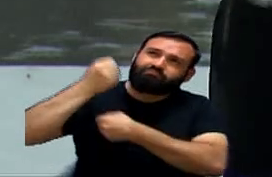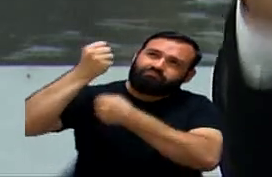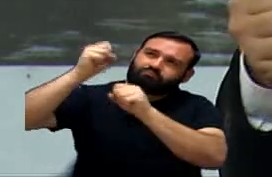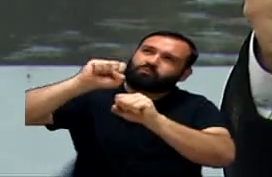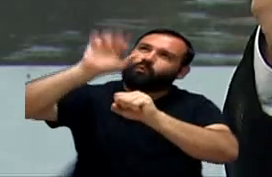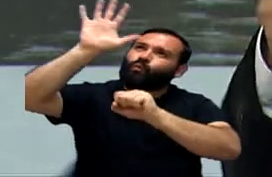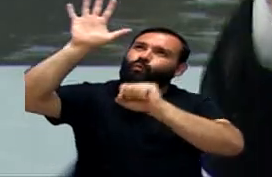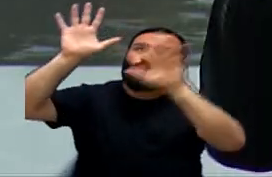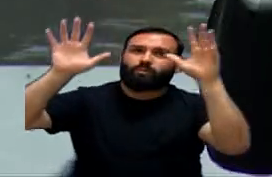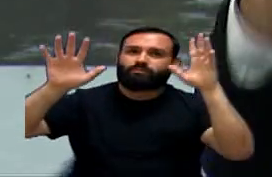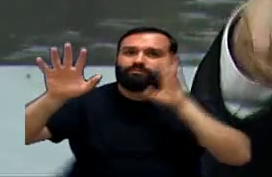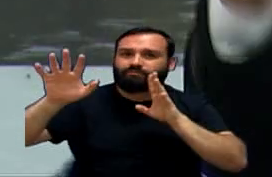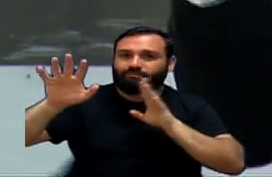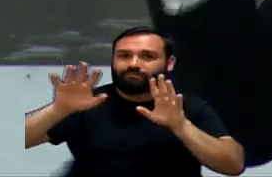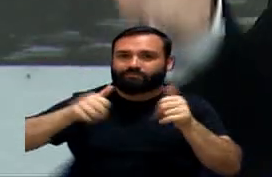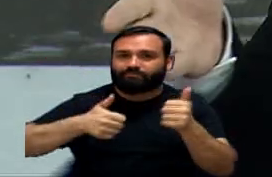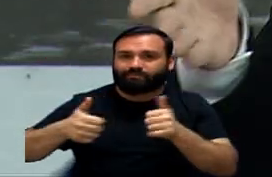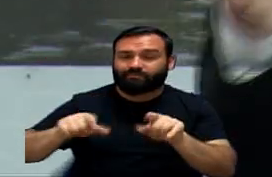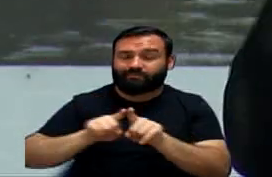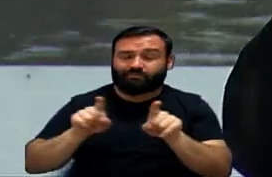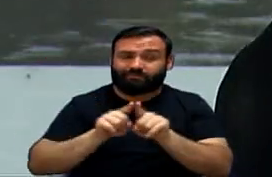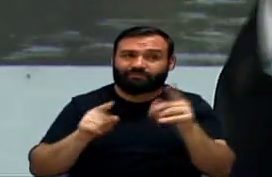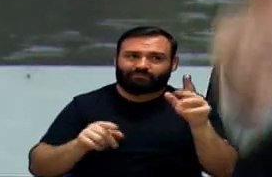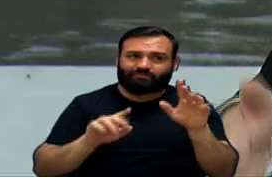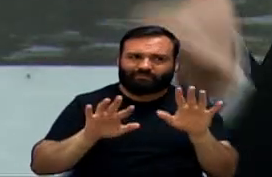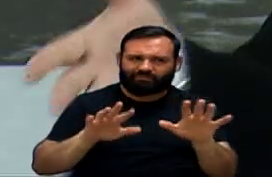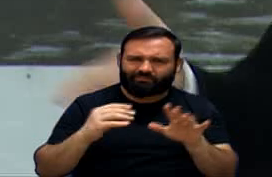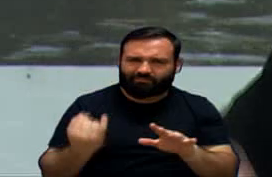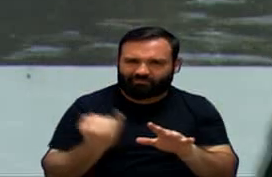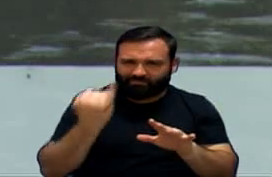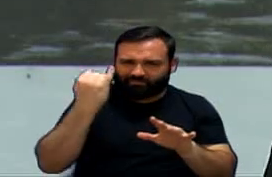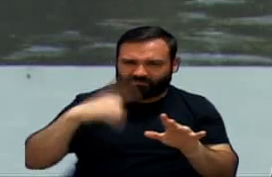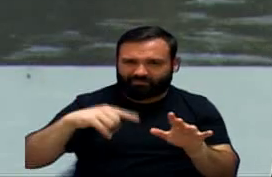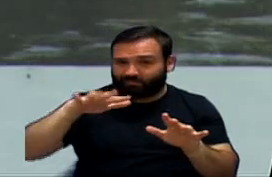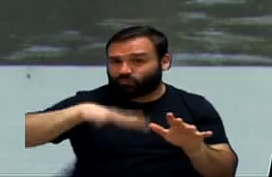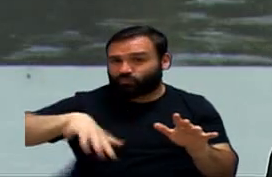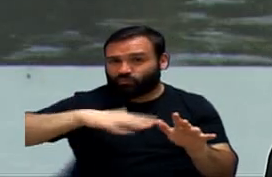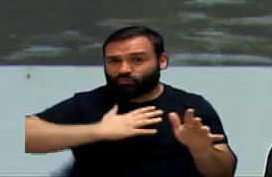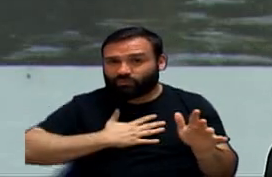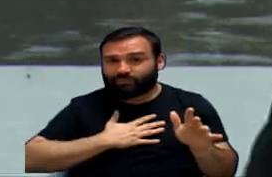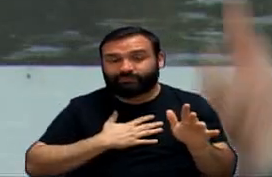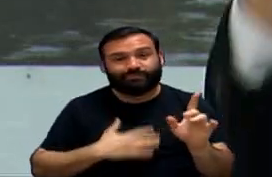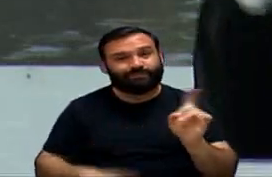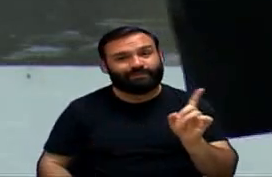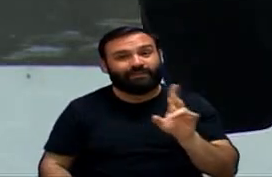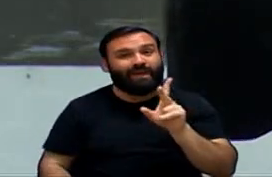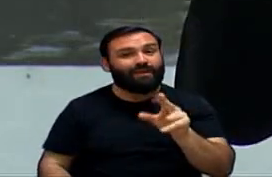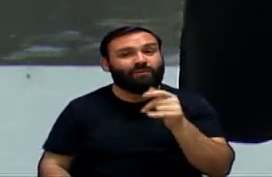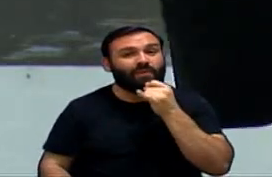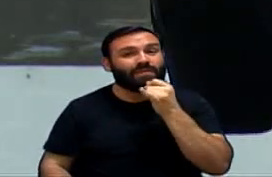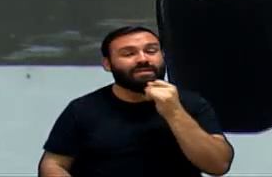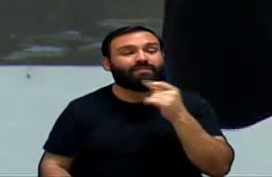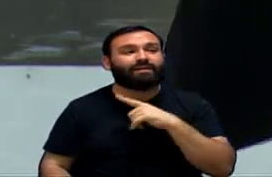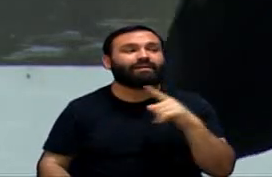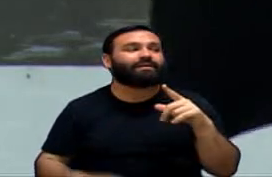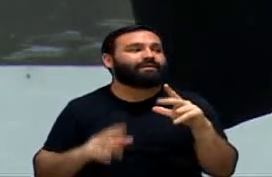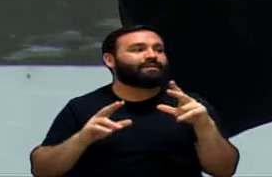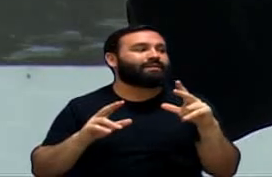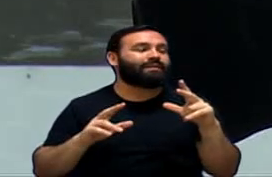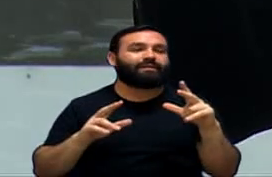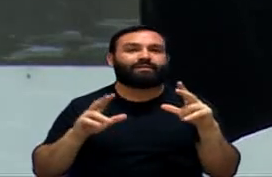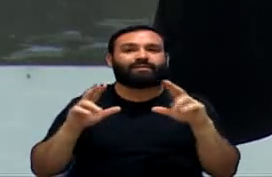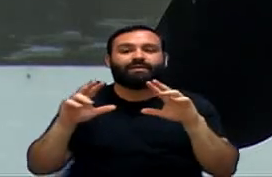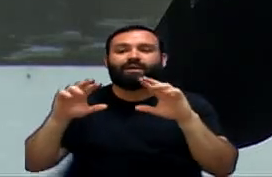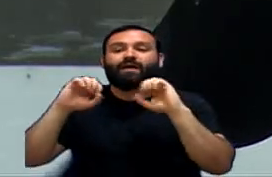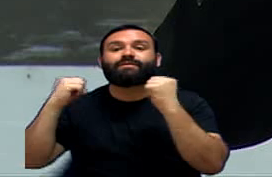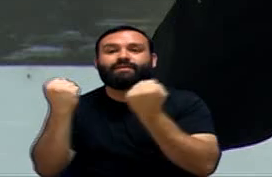legal é mas nem tudo que é legal que é bonito é importante e interessante para todos é igual por exemplo nós temos as duas câmaras temos Senado e a